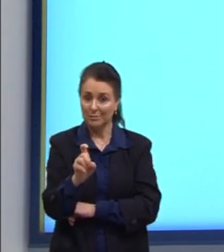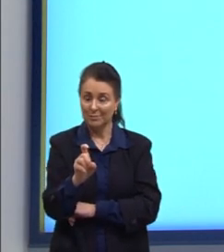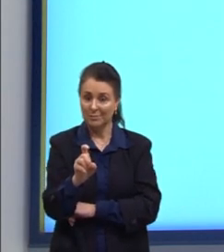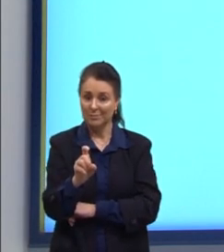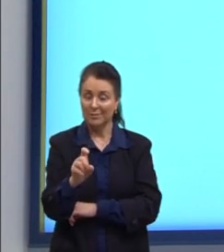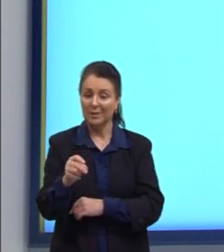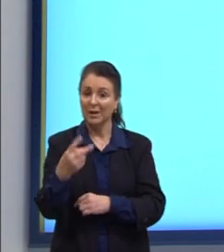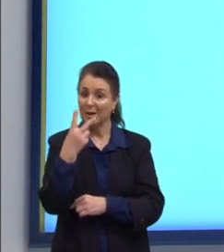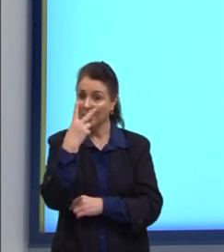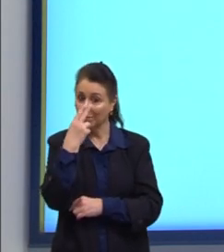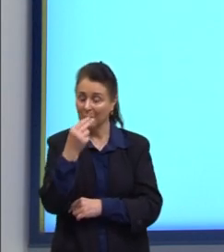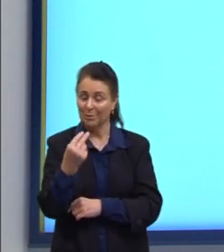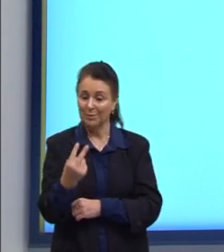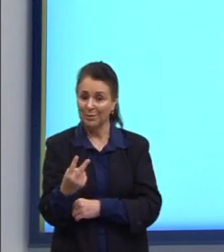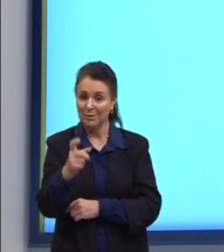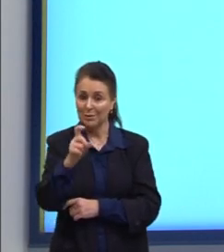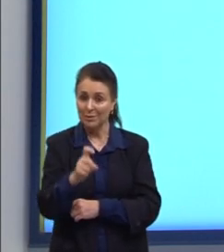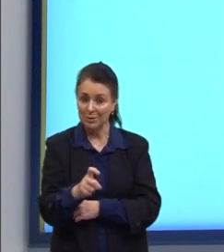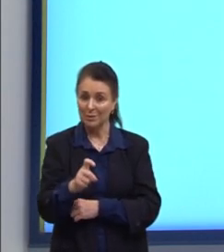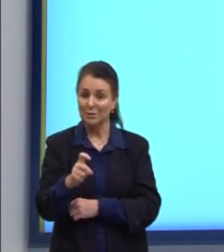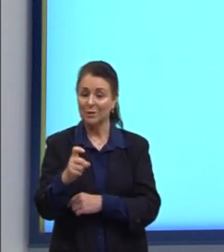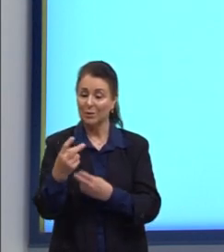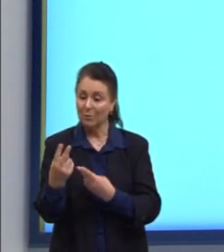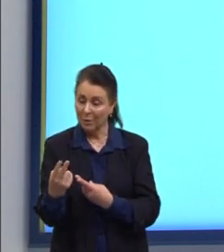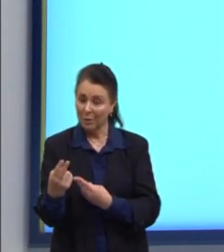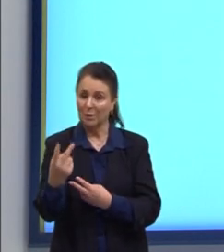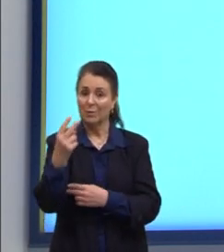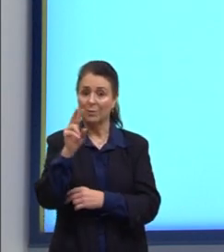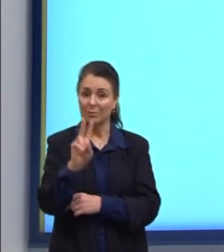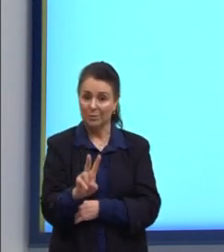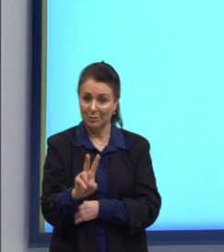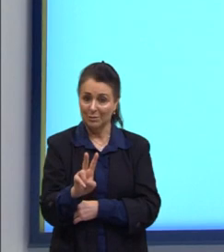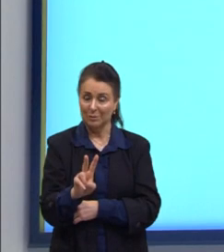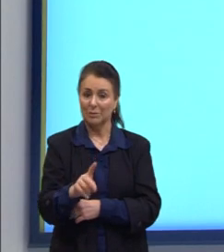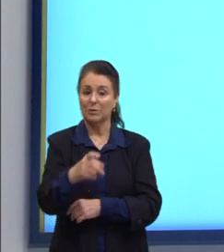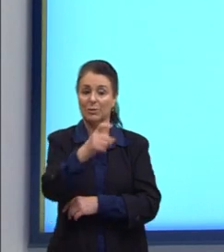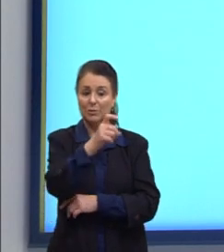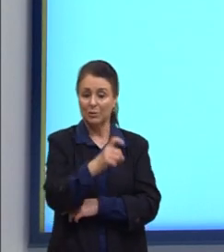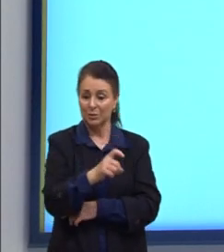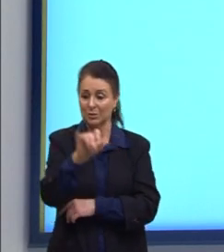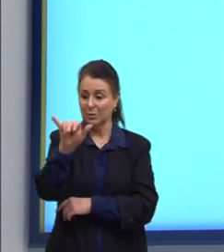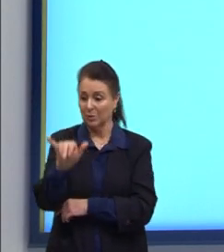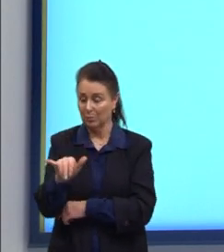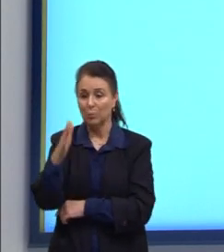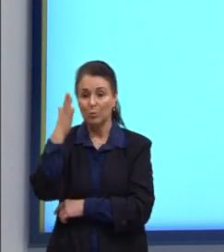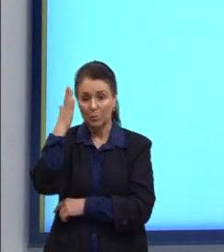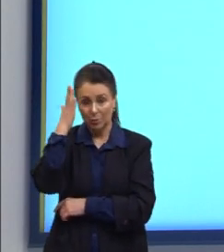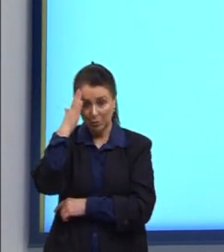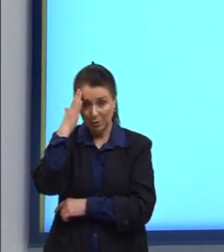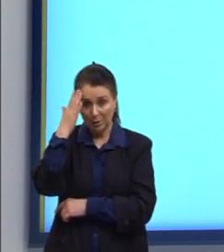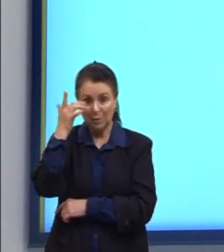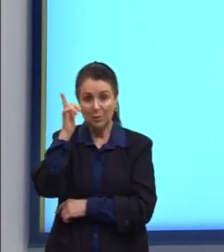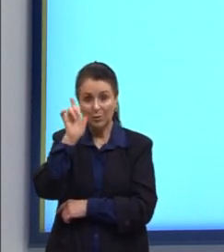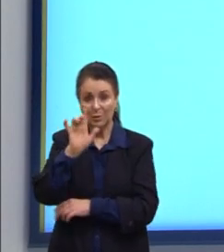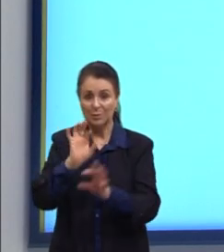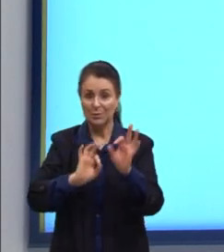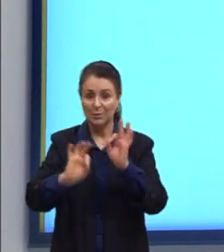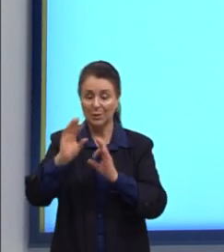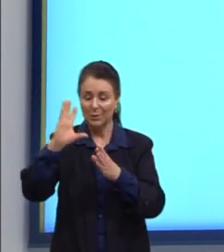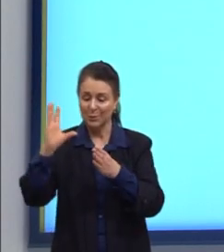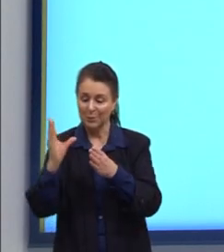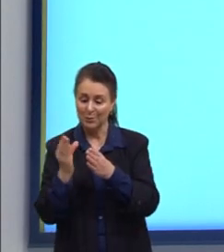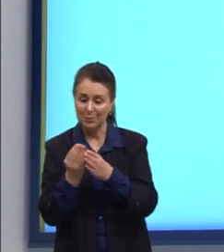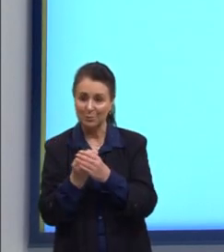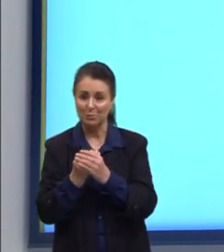é igual a dois e aí sim já descobrimos x e y conseguimos montar o conjunto